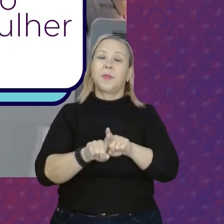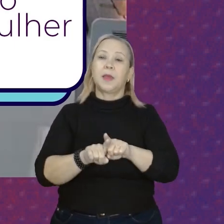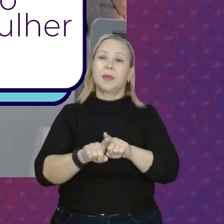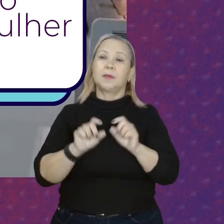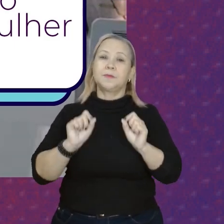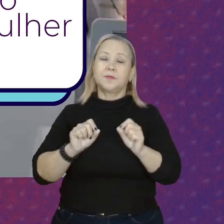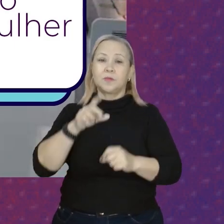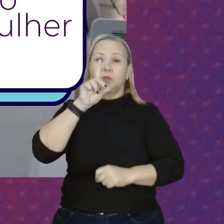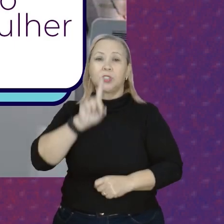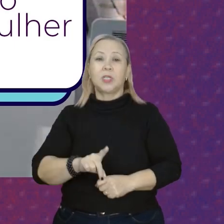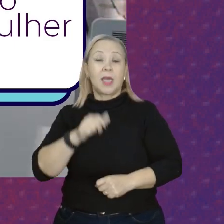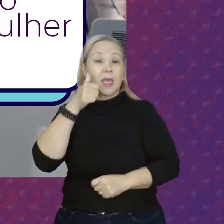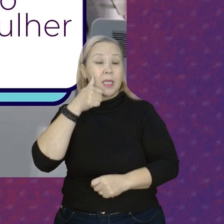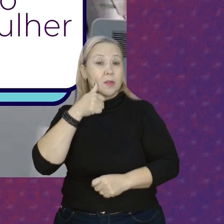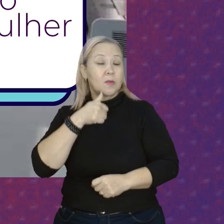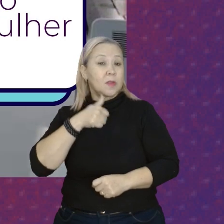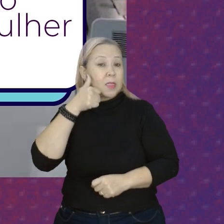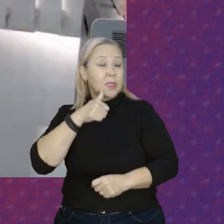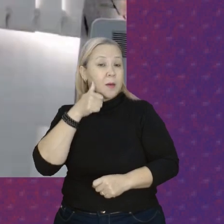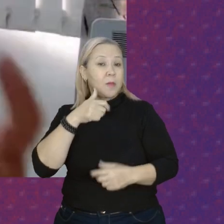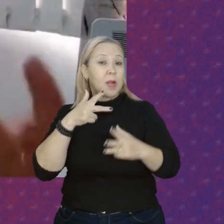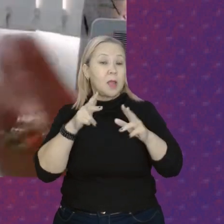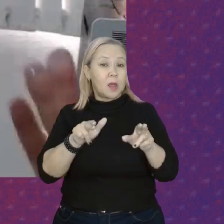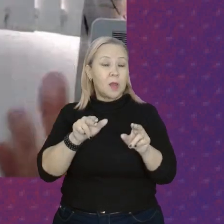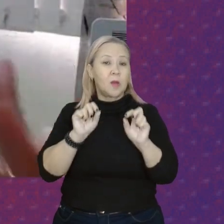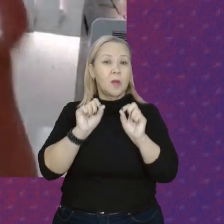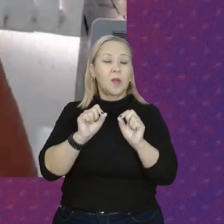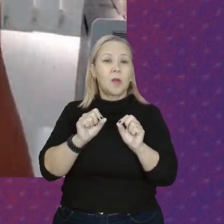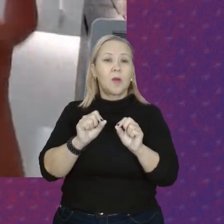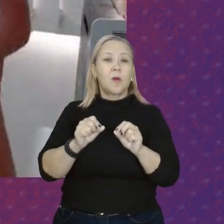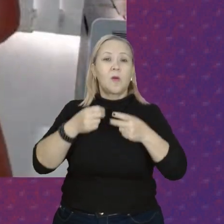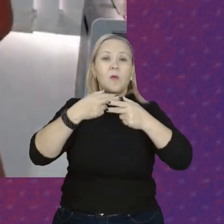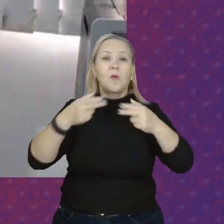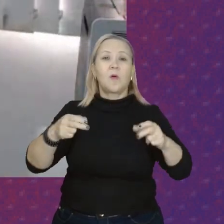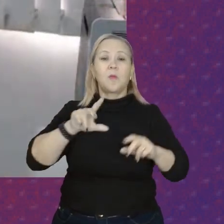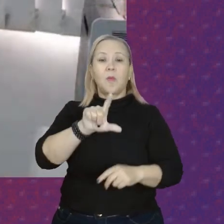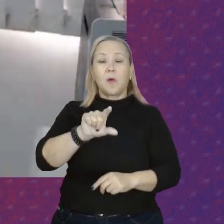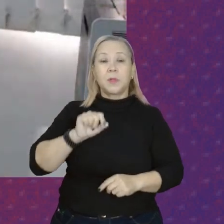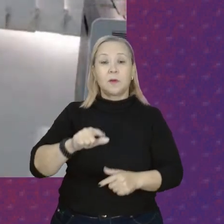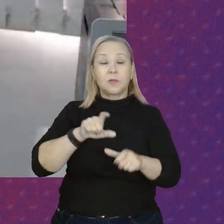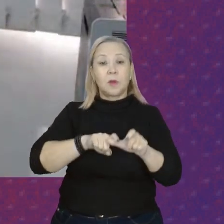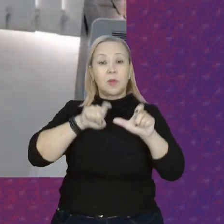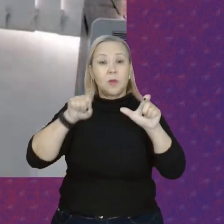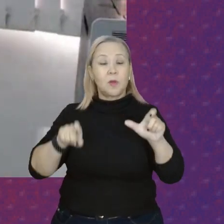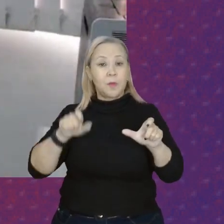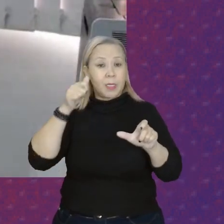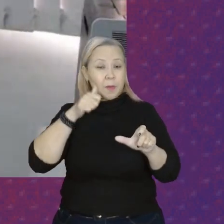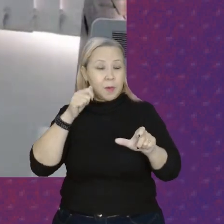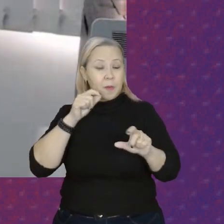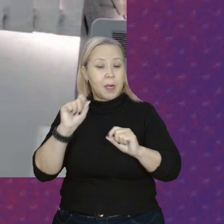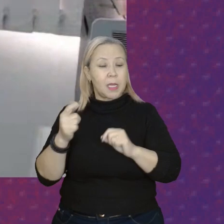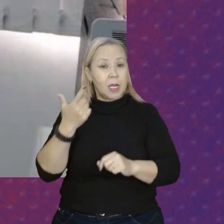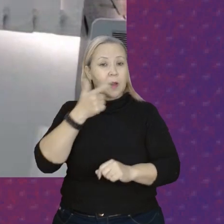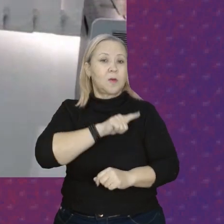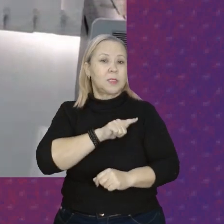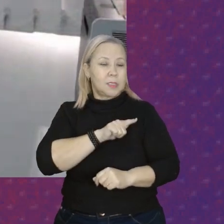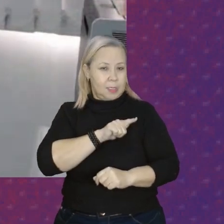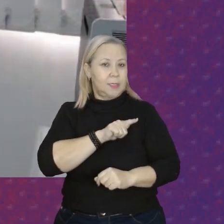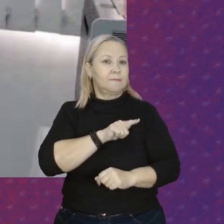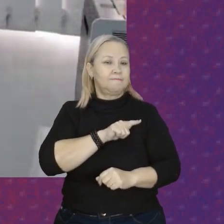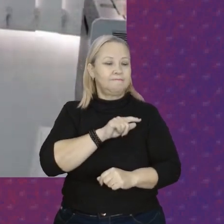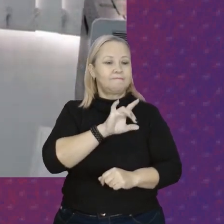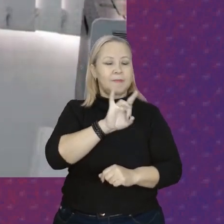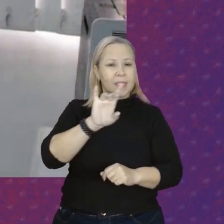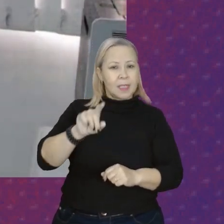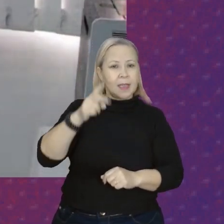um direito da mulher, como uma ferramenta de emancipação e de autonomia da mulher, para que consiga cada